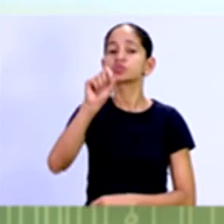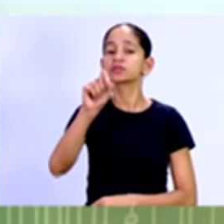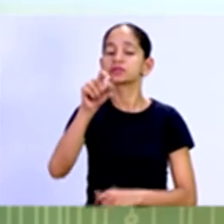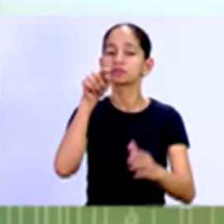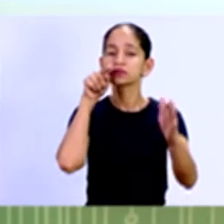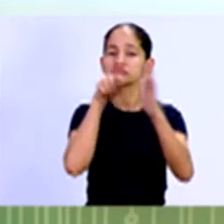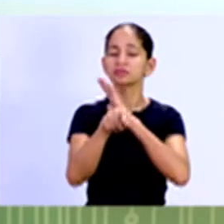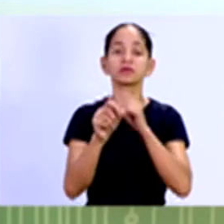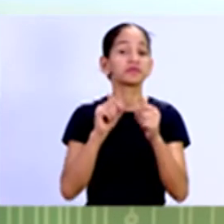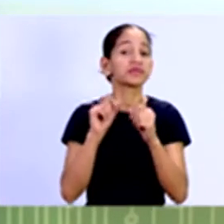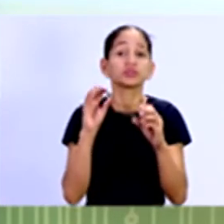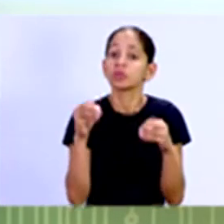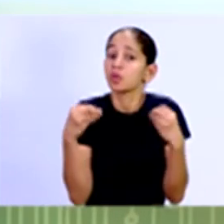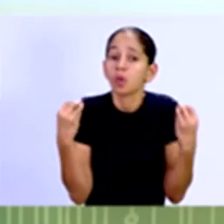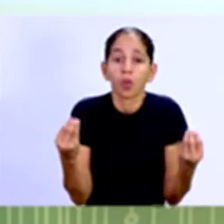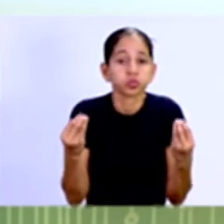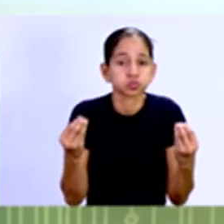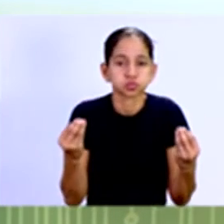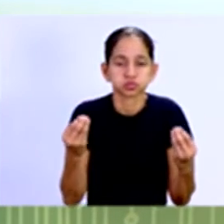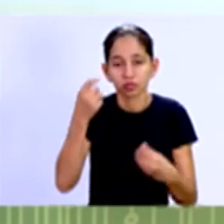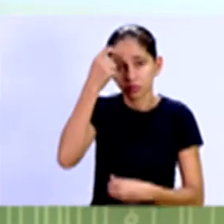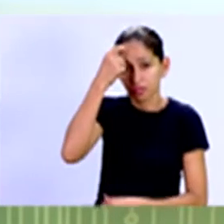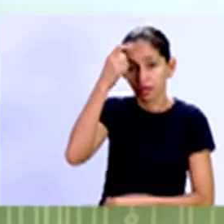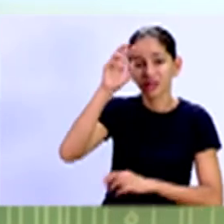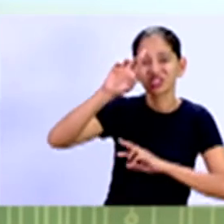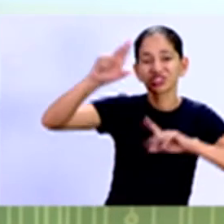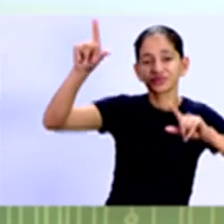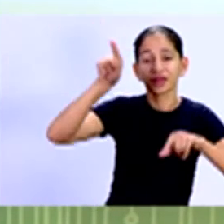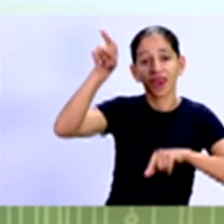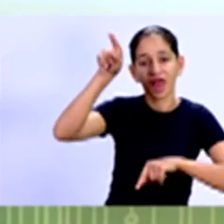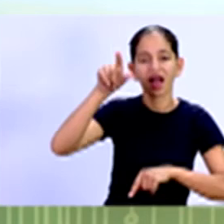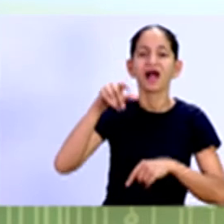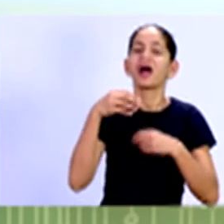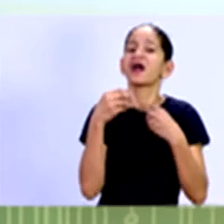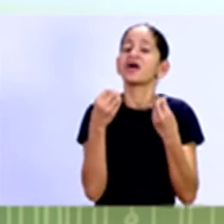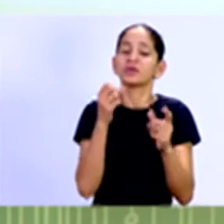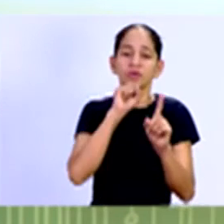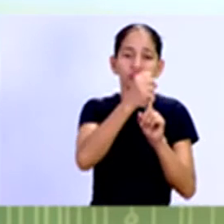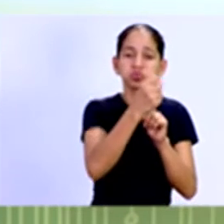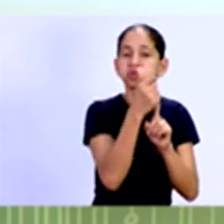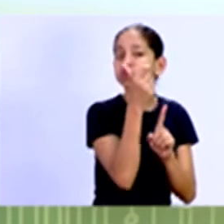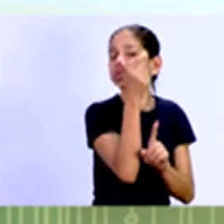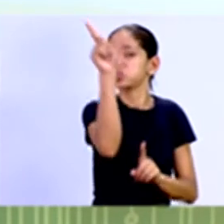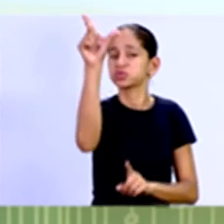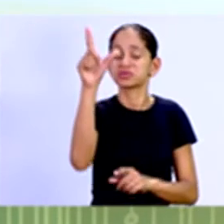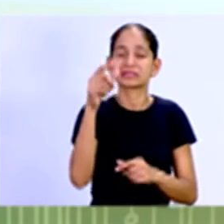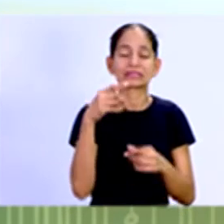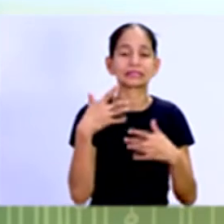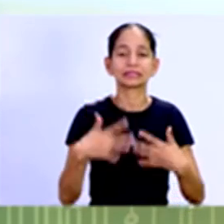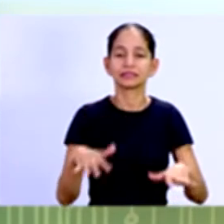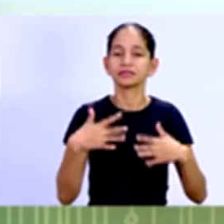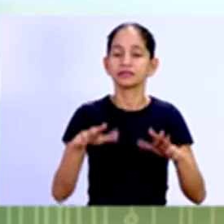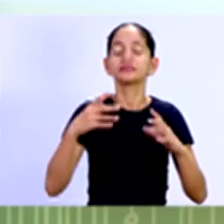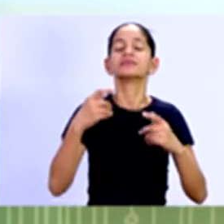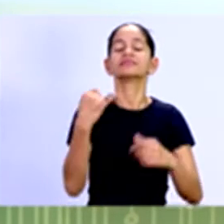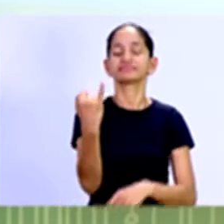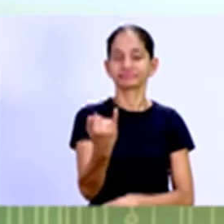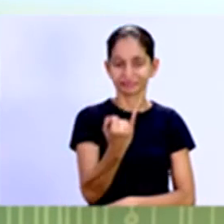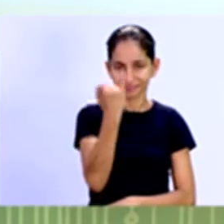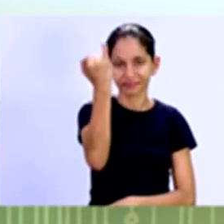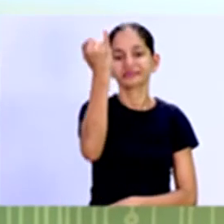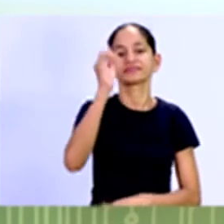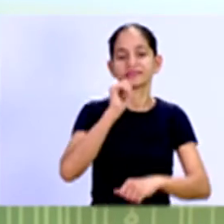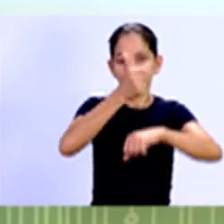E agora, o que fazer? Como agir? É por isso que Kant diz que é importante buscar essa universalidade